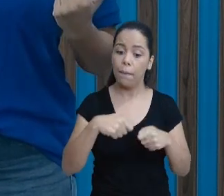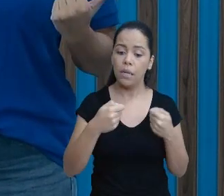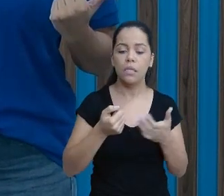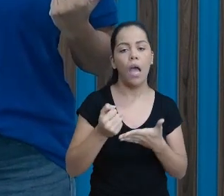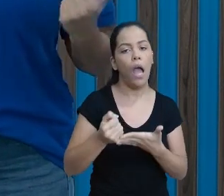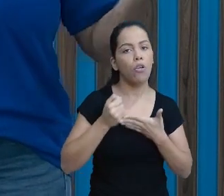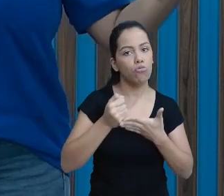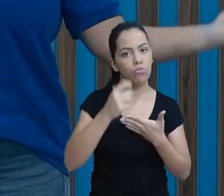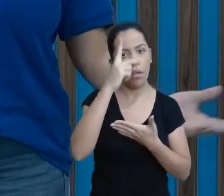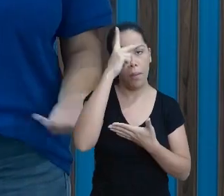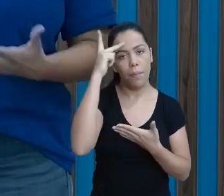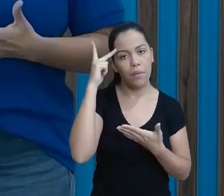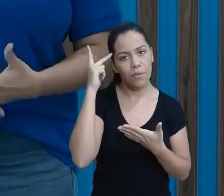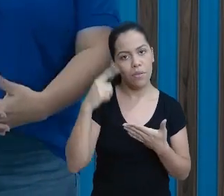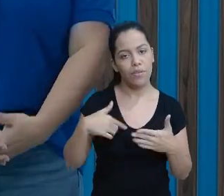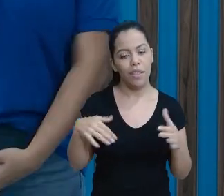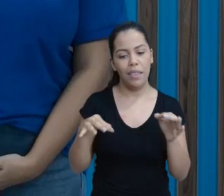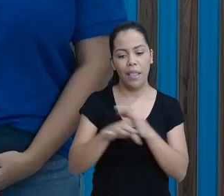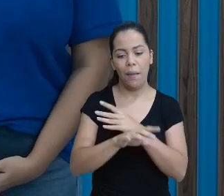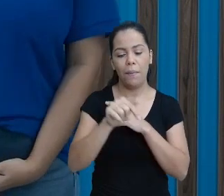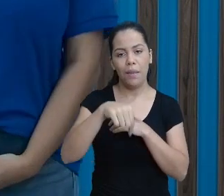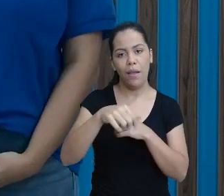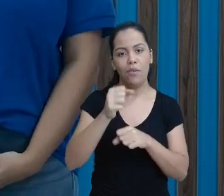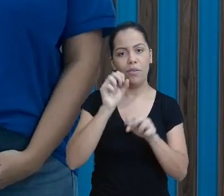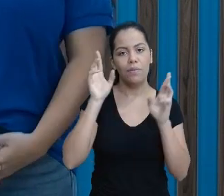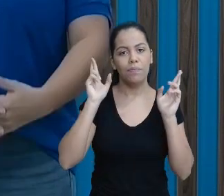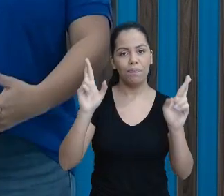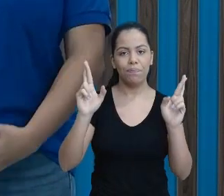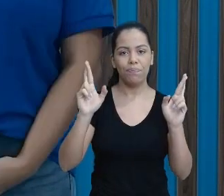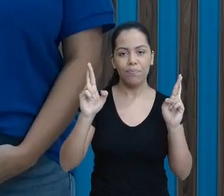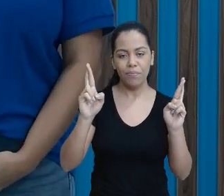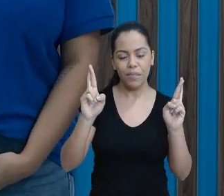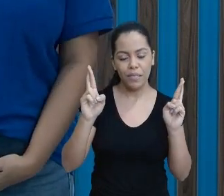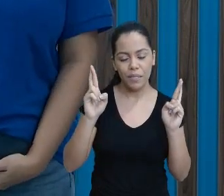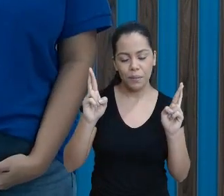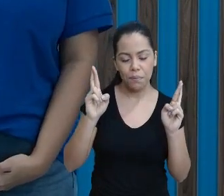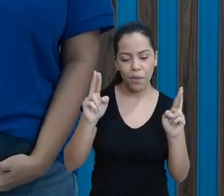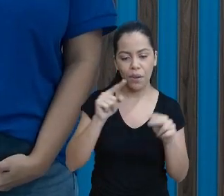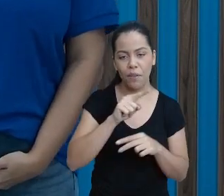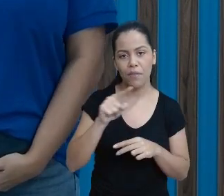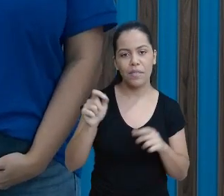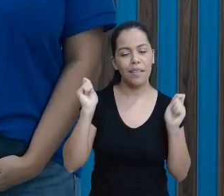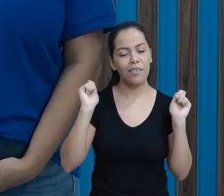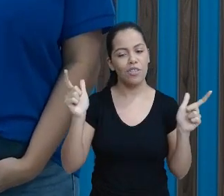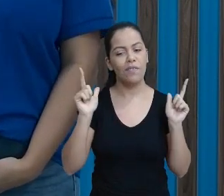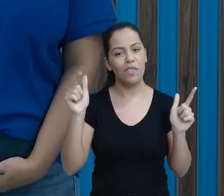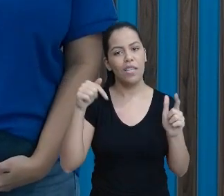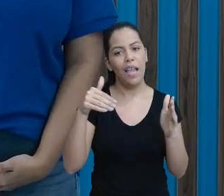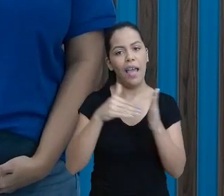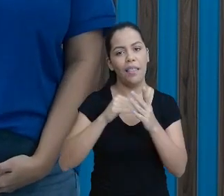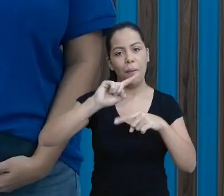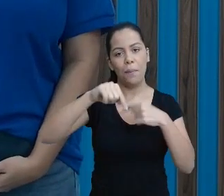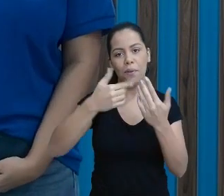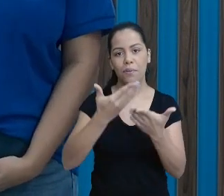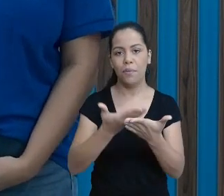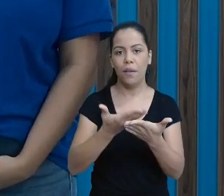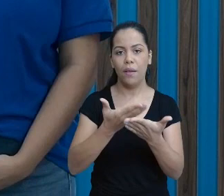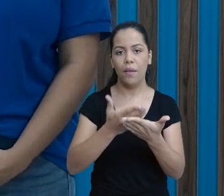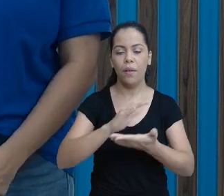Certo? Ficamos por aqui hoje. Eu espero que vocês tenham se divertido e até a próxima.